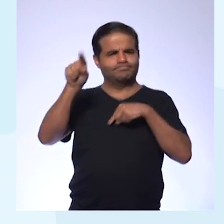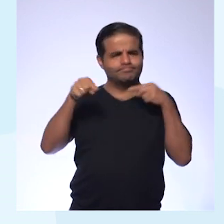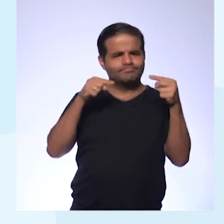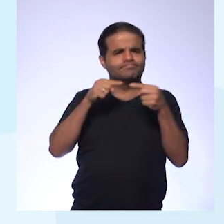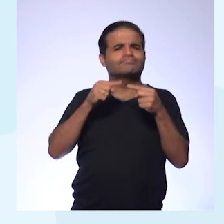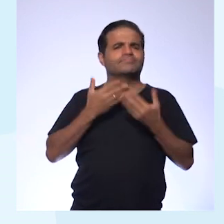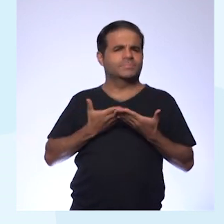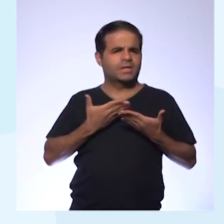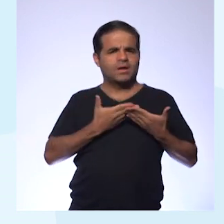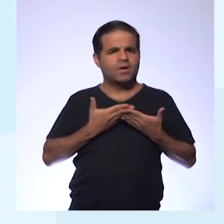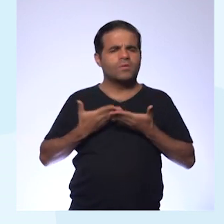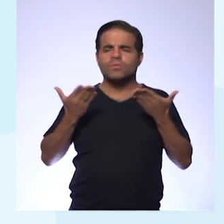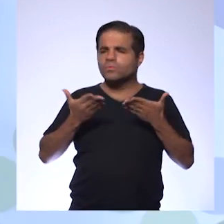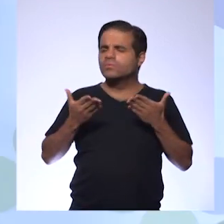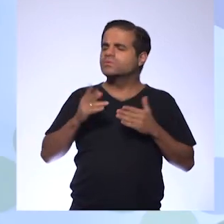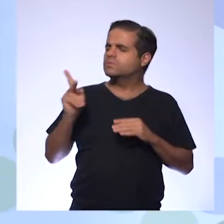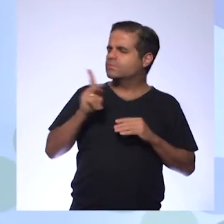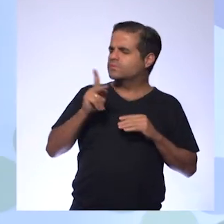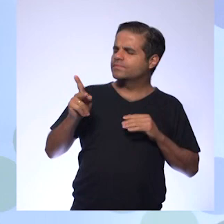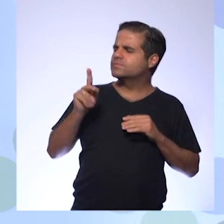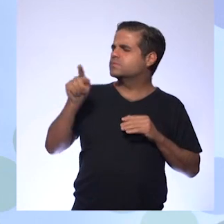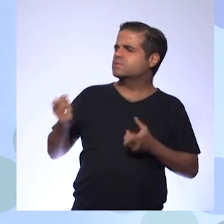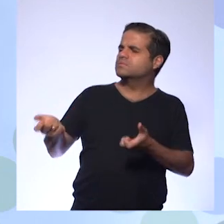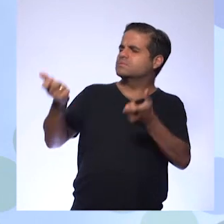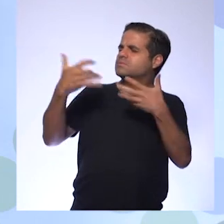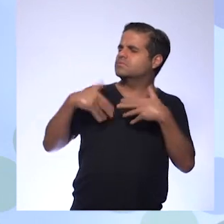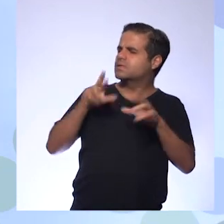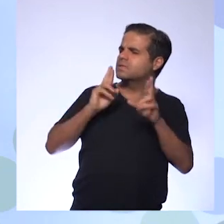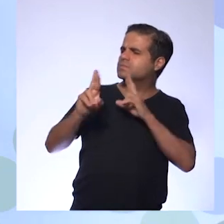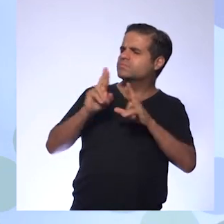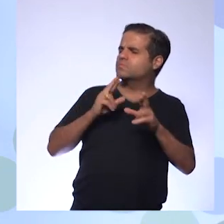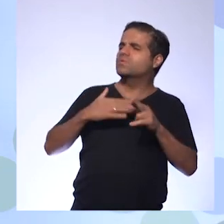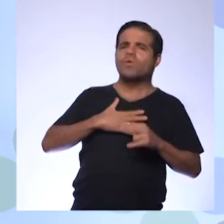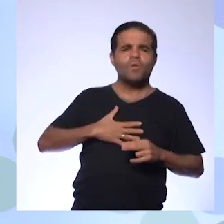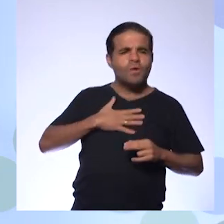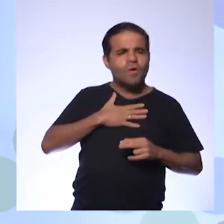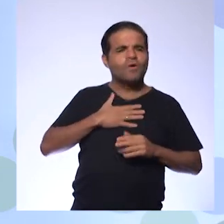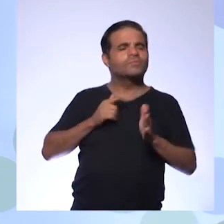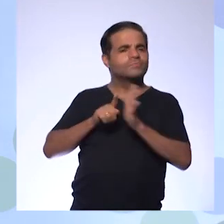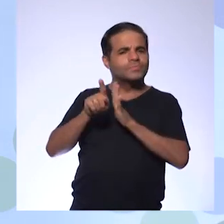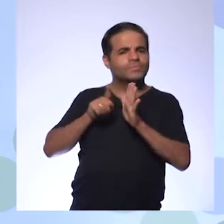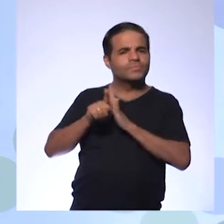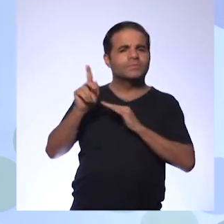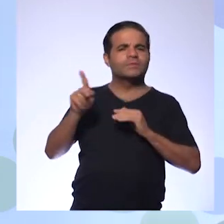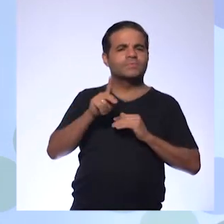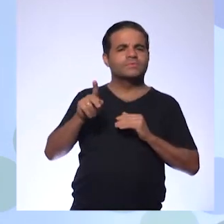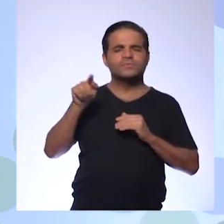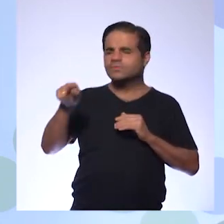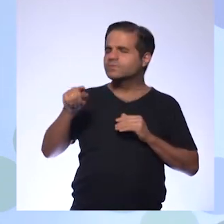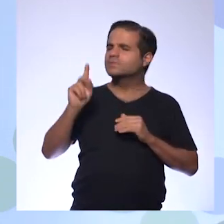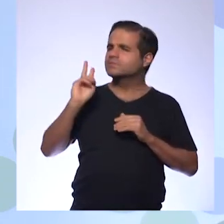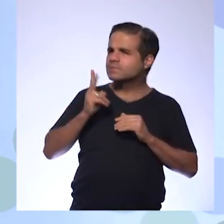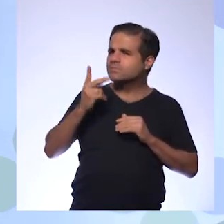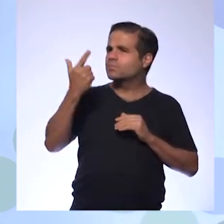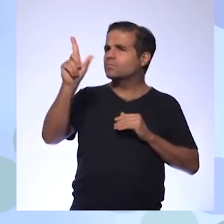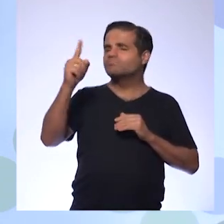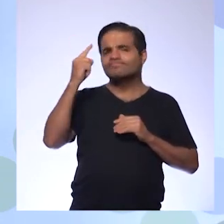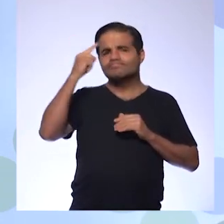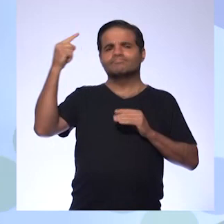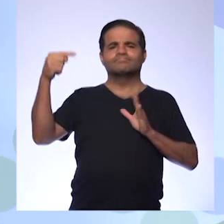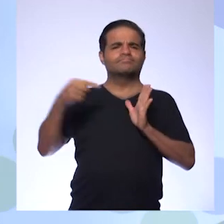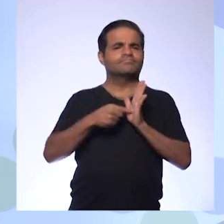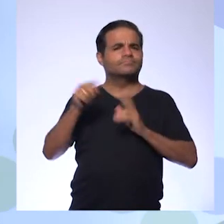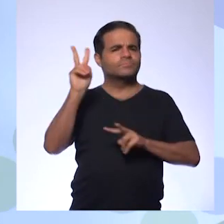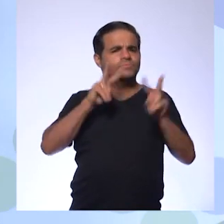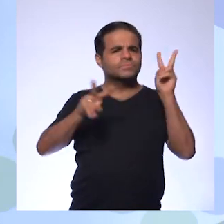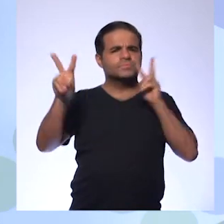Gente, então olha só, professora, diga para mim, responda. Eu gosto de perguntar para a professora porque sempre um outro ponto de vista, um outro